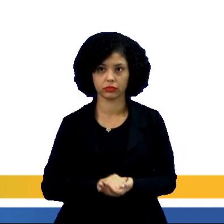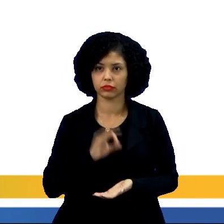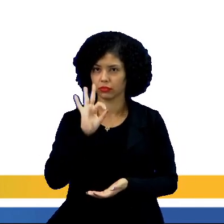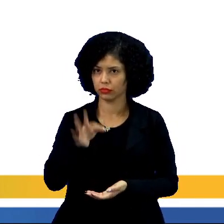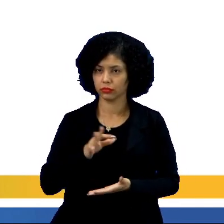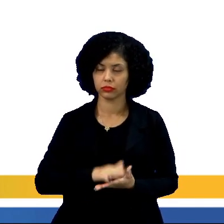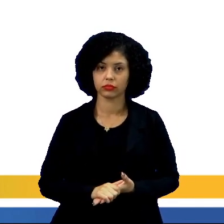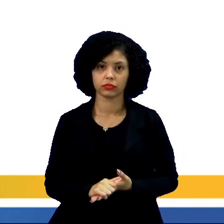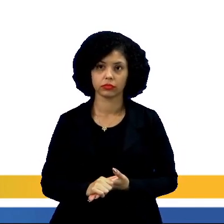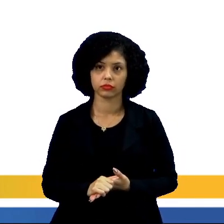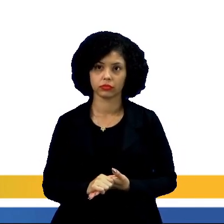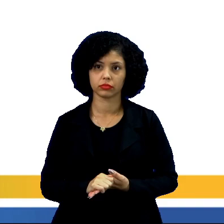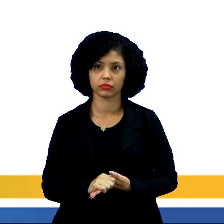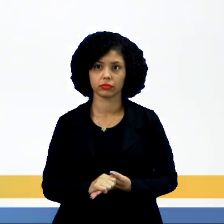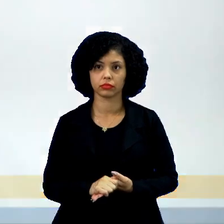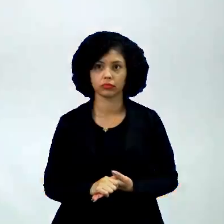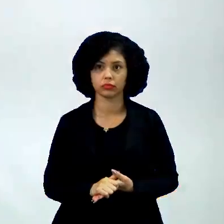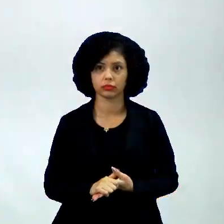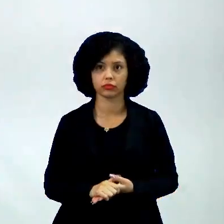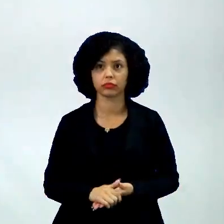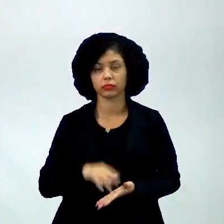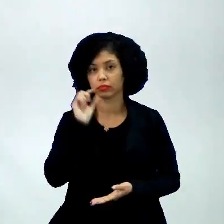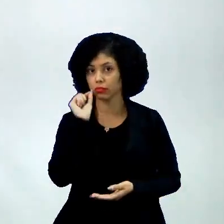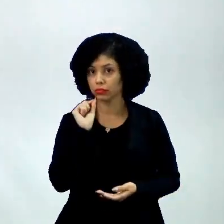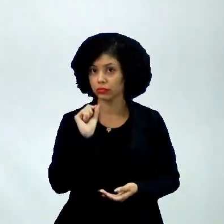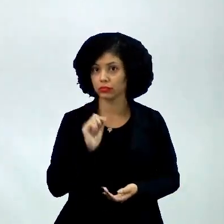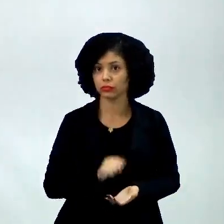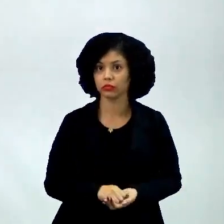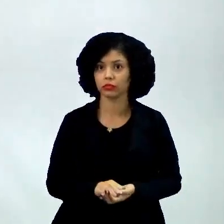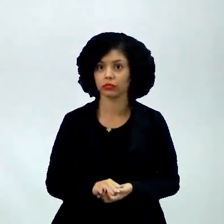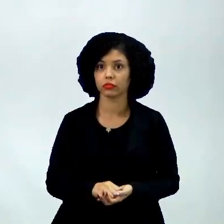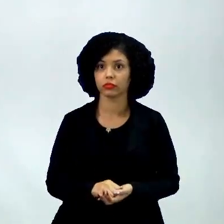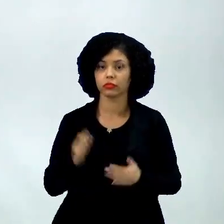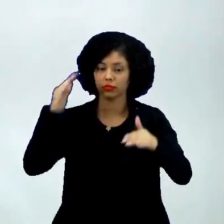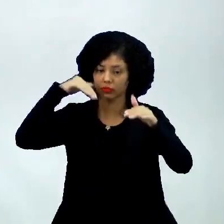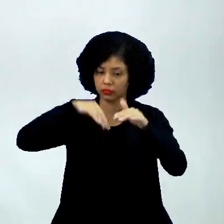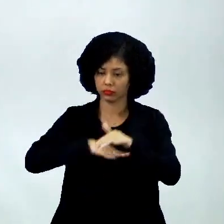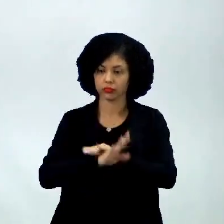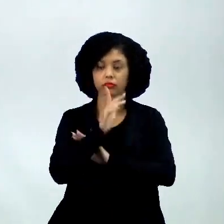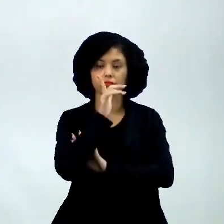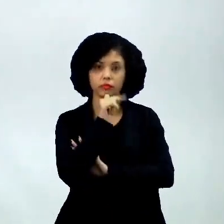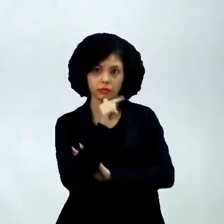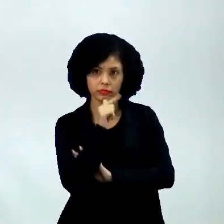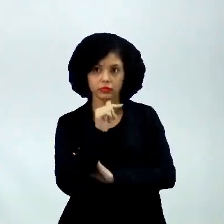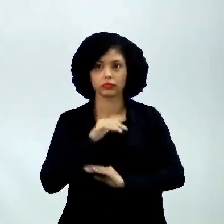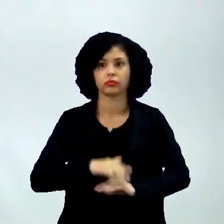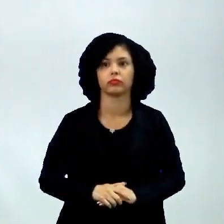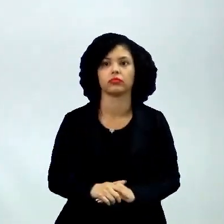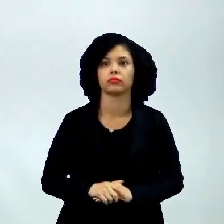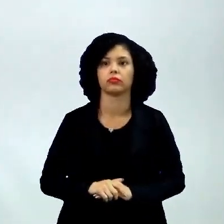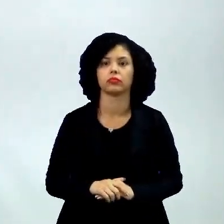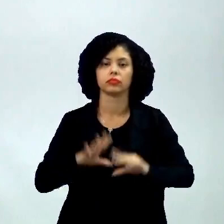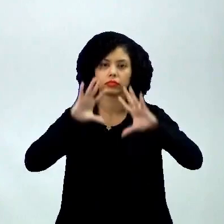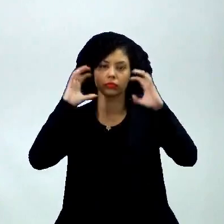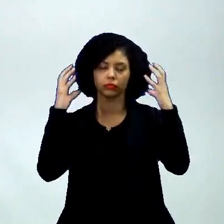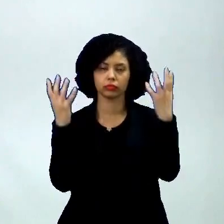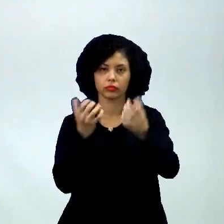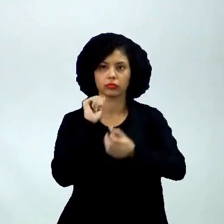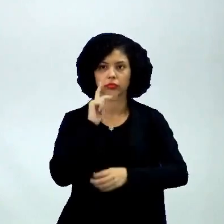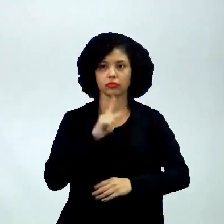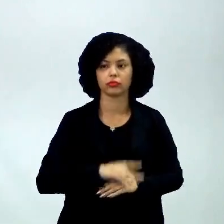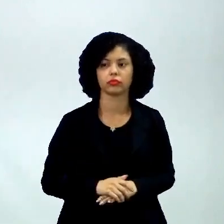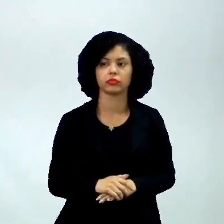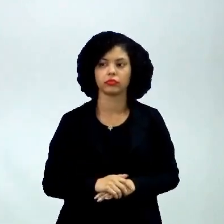está correto, tá? Vamos lembrar que a condensação é o quê? É o armazenamento ali das águas nas nuvens, tá